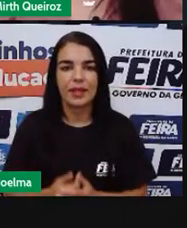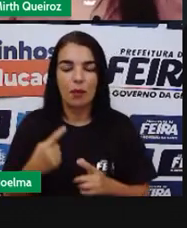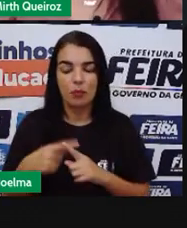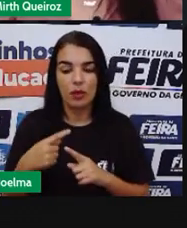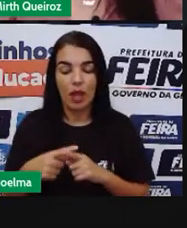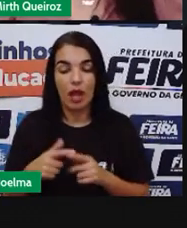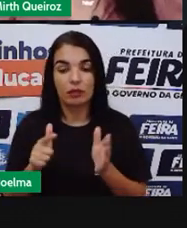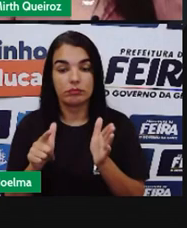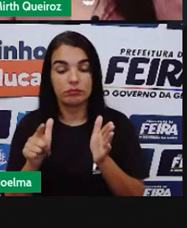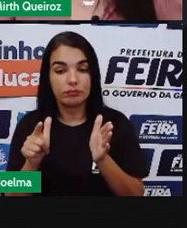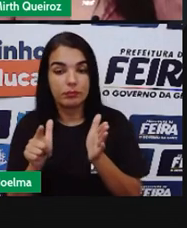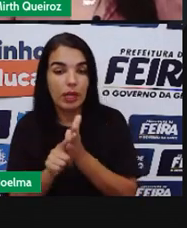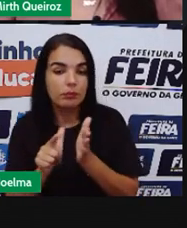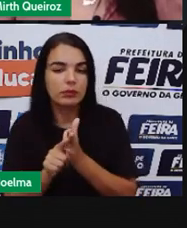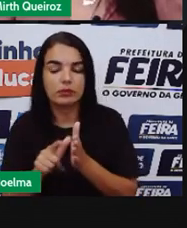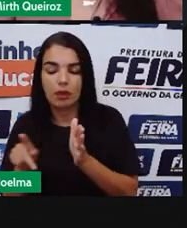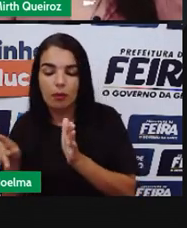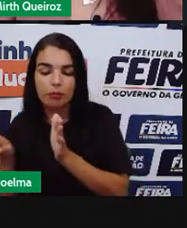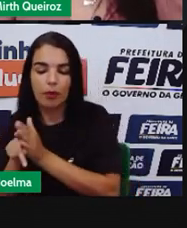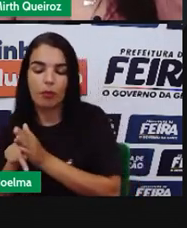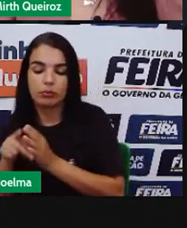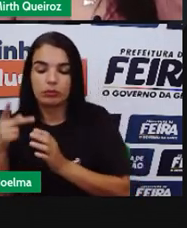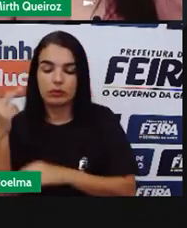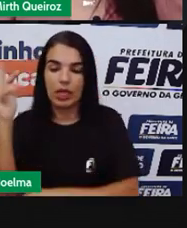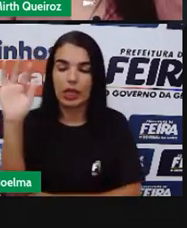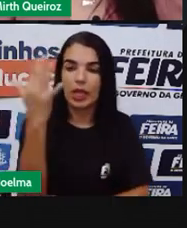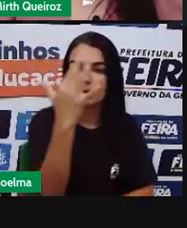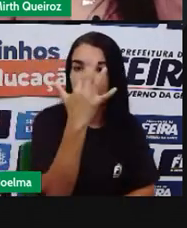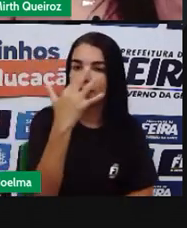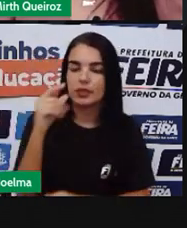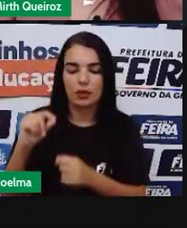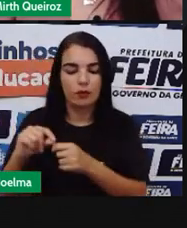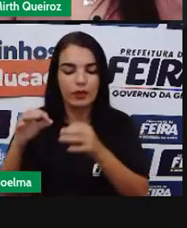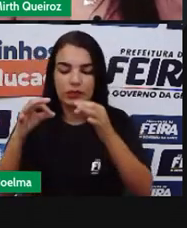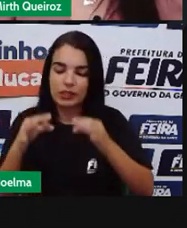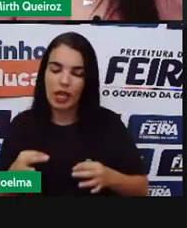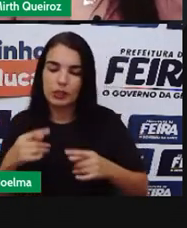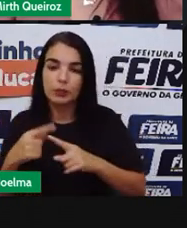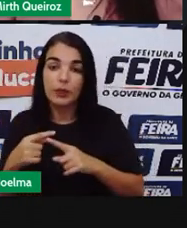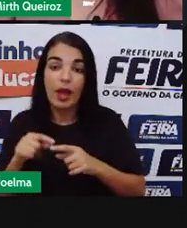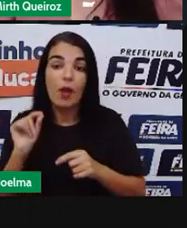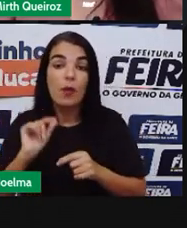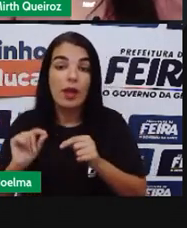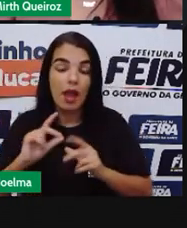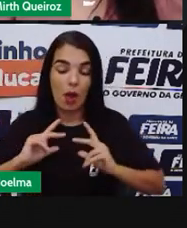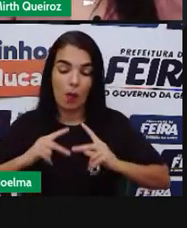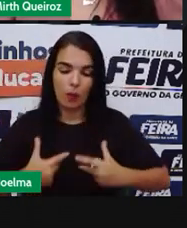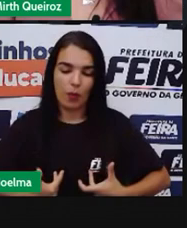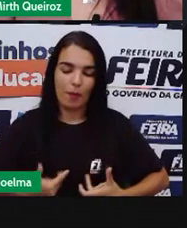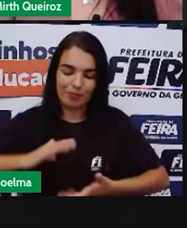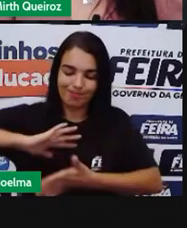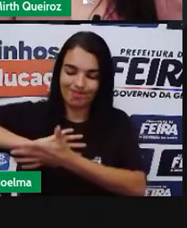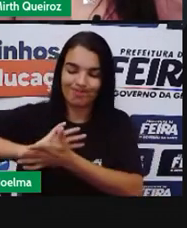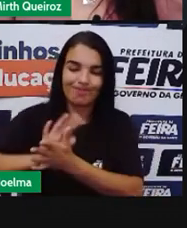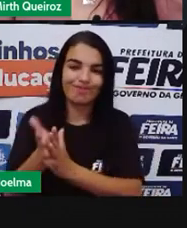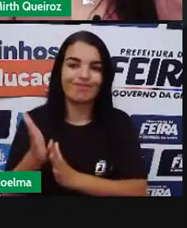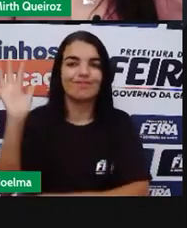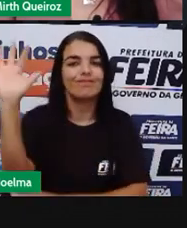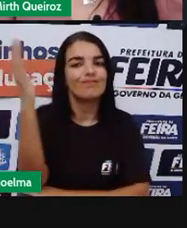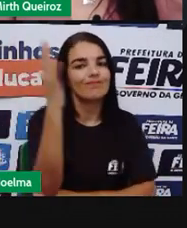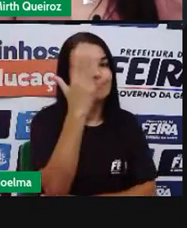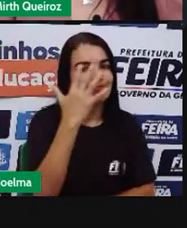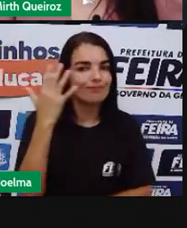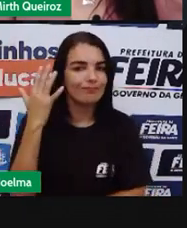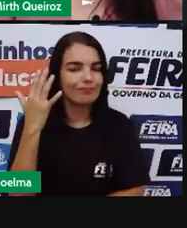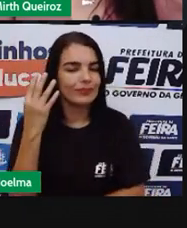que não está mais sendo executado devido à ação humana, né? Como é que a